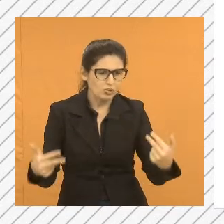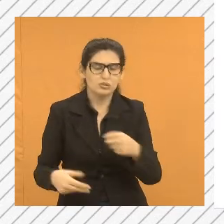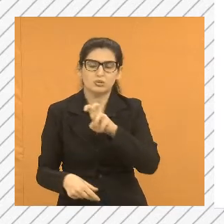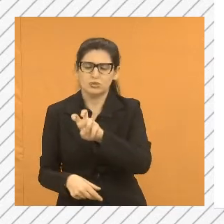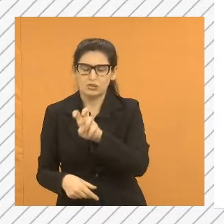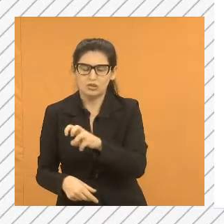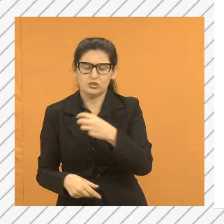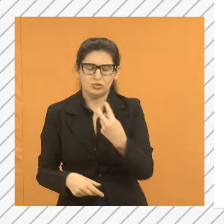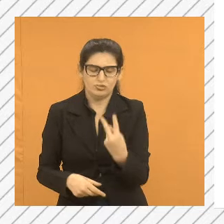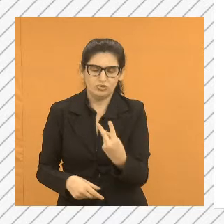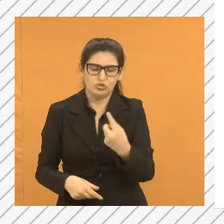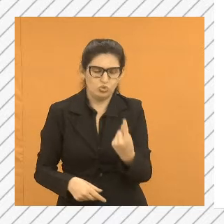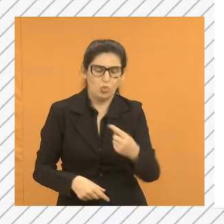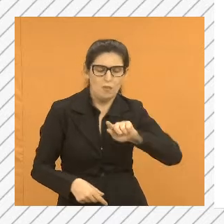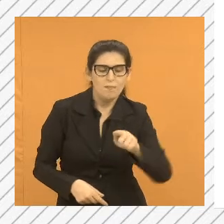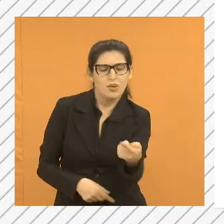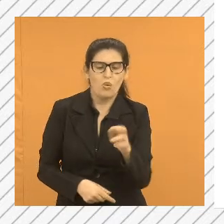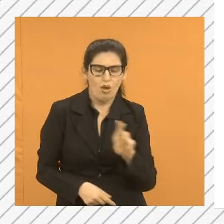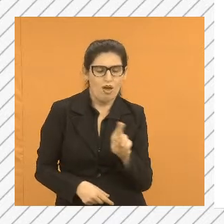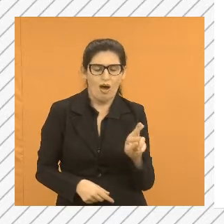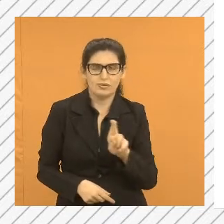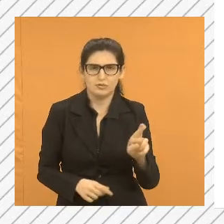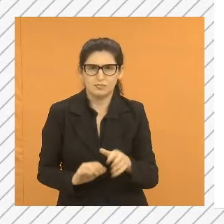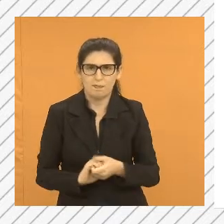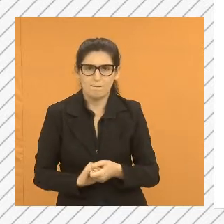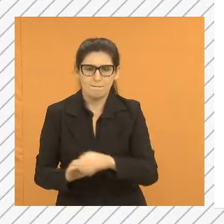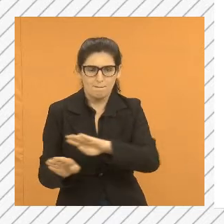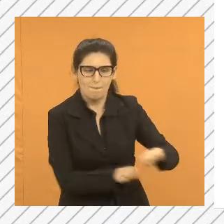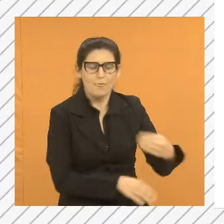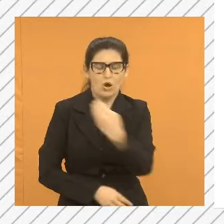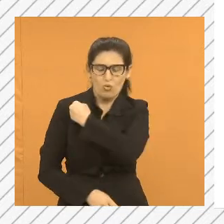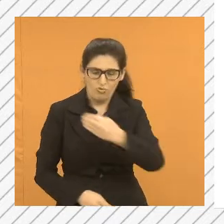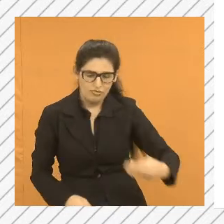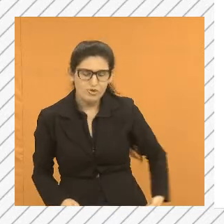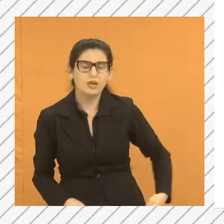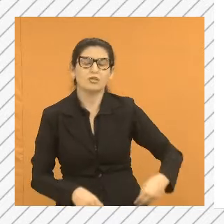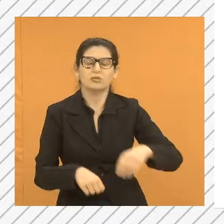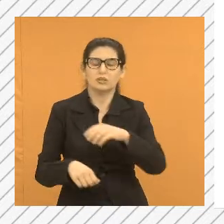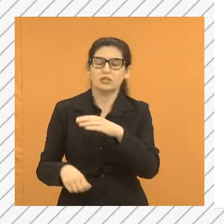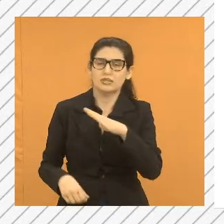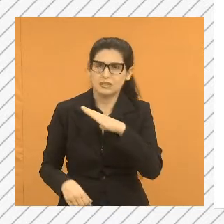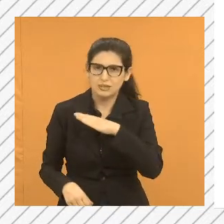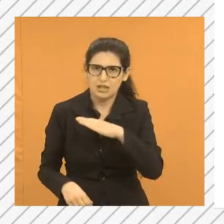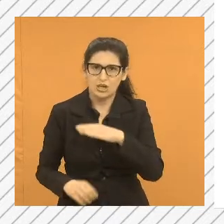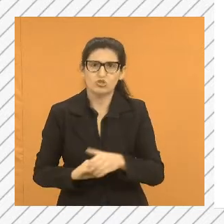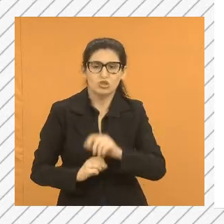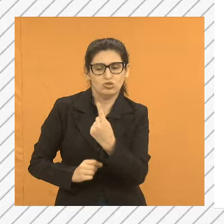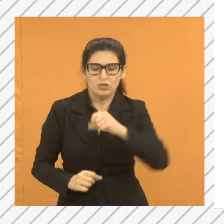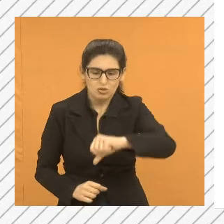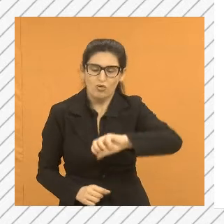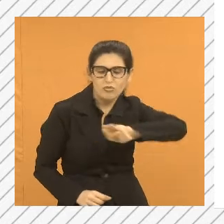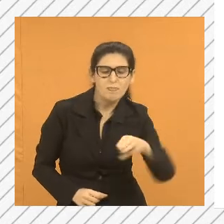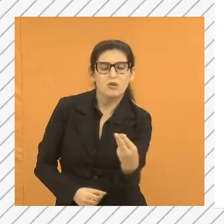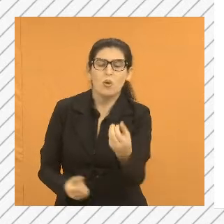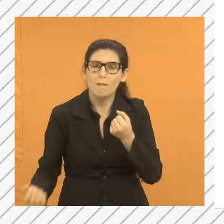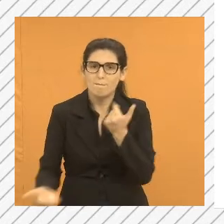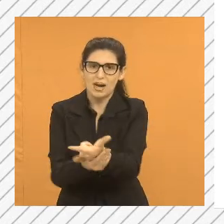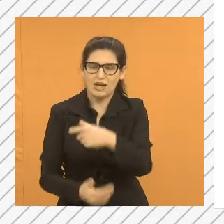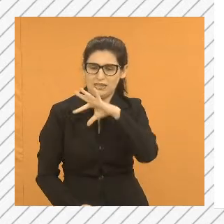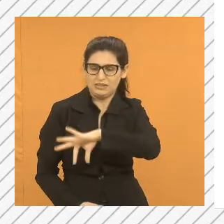Os recursos que vêm do governo municipal, 19 milhões para pagar a folha de